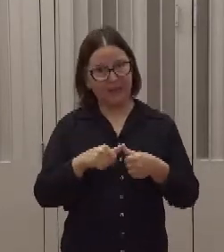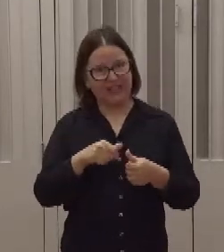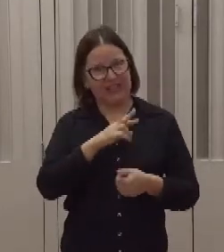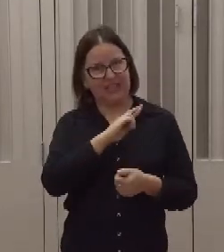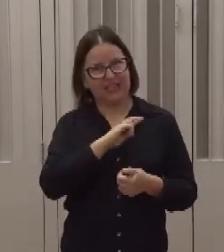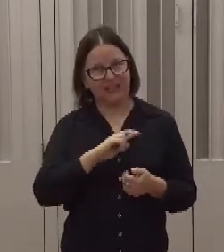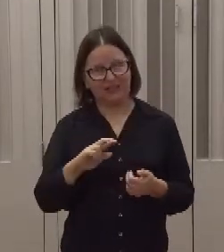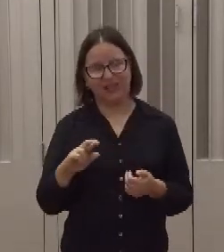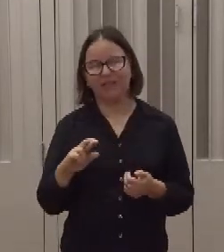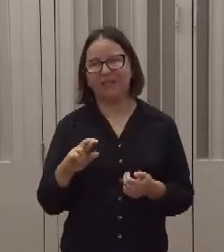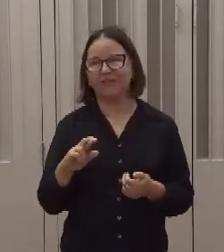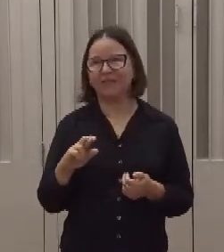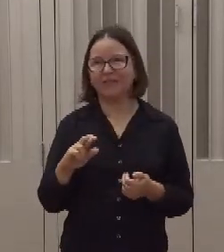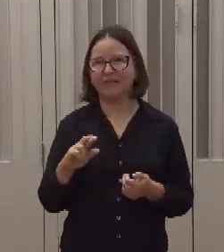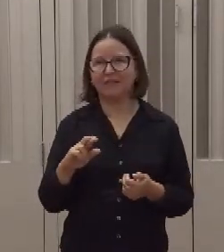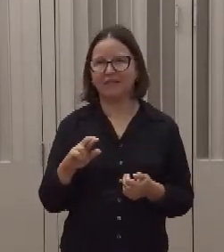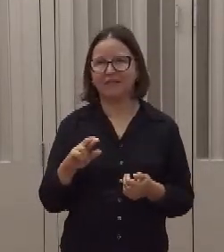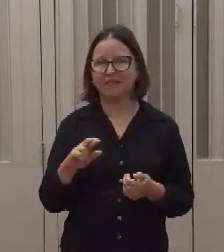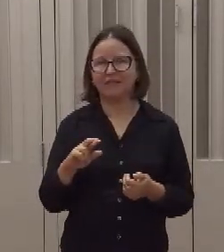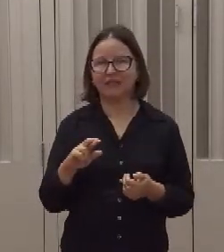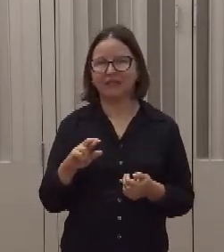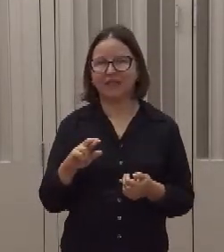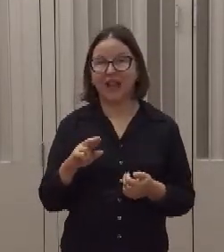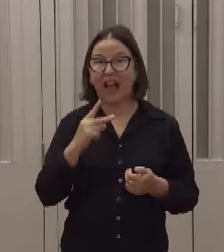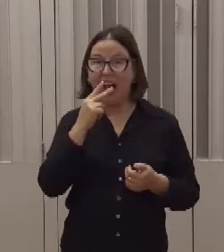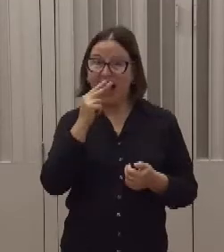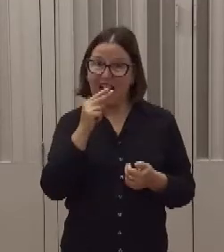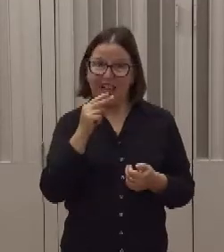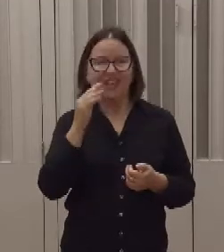é aquele que sabe.